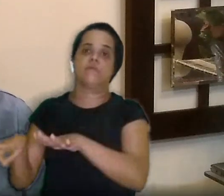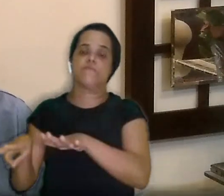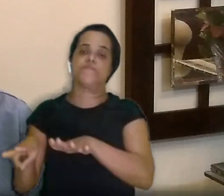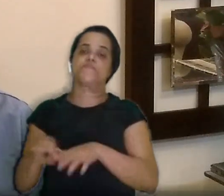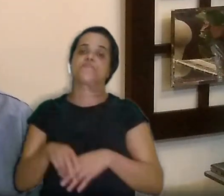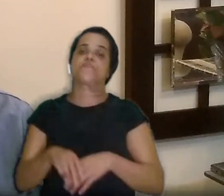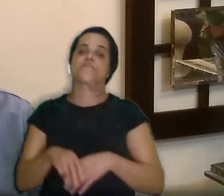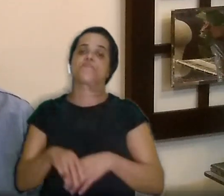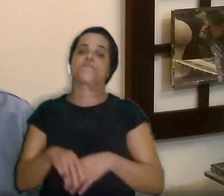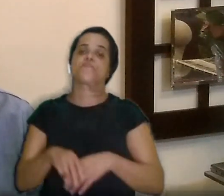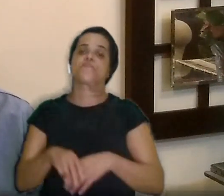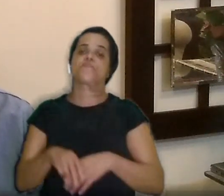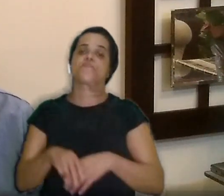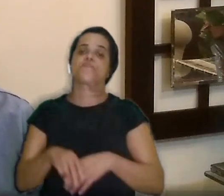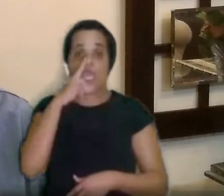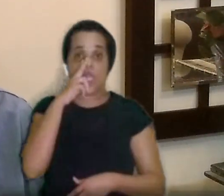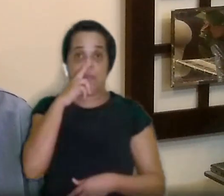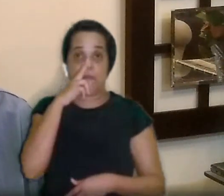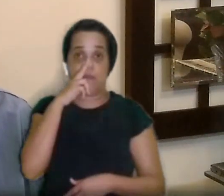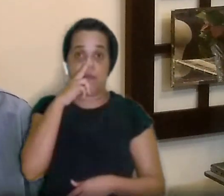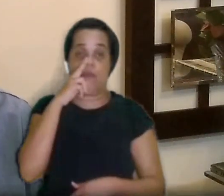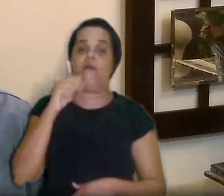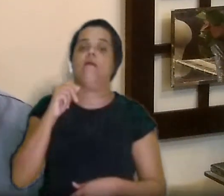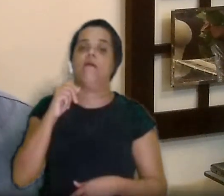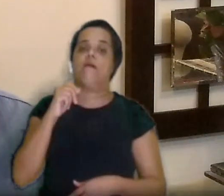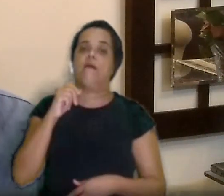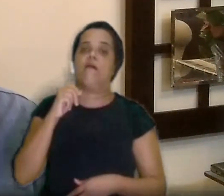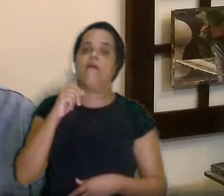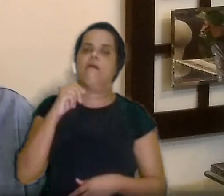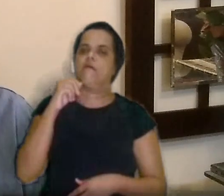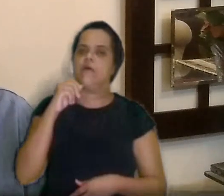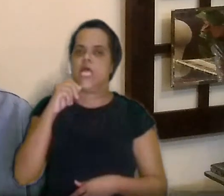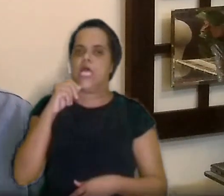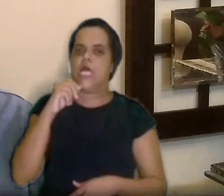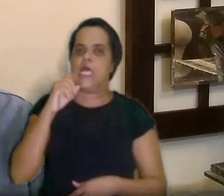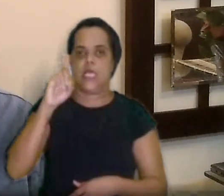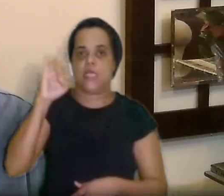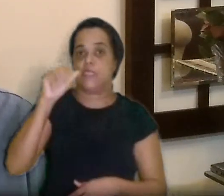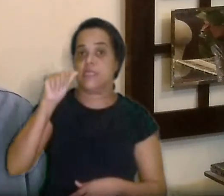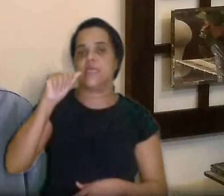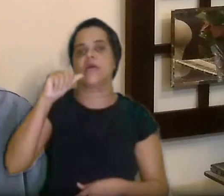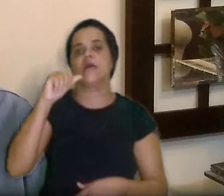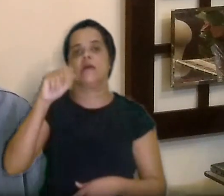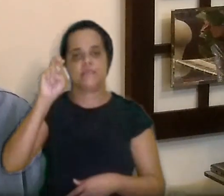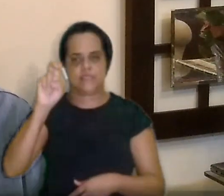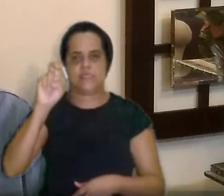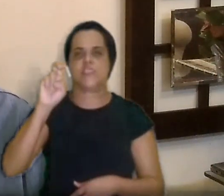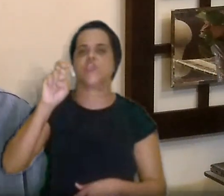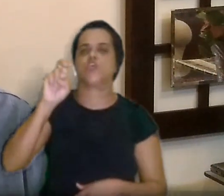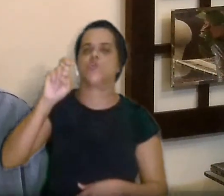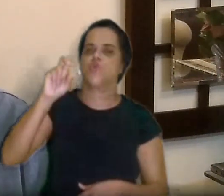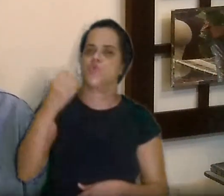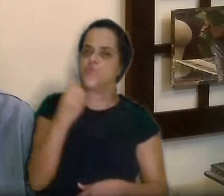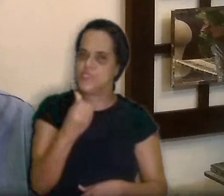Miranda aniversariou. No dia 5, a nossa irmã Gigi, Giovana e a irmã Severina Lima. Dia 6,